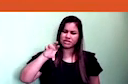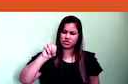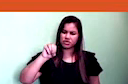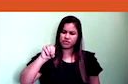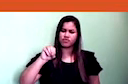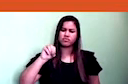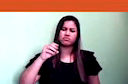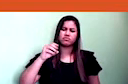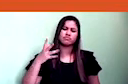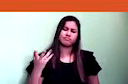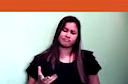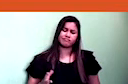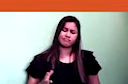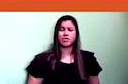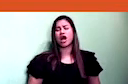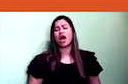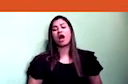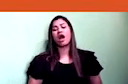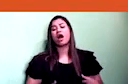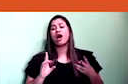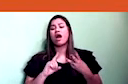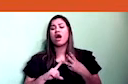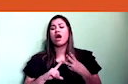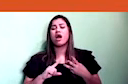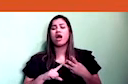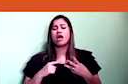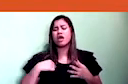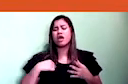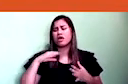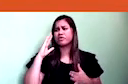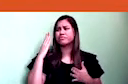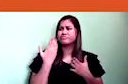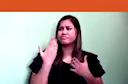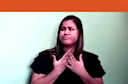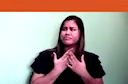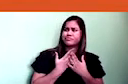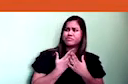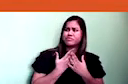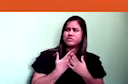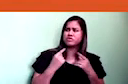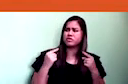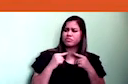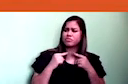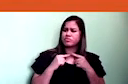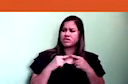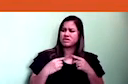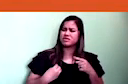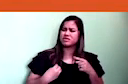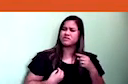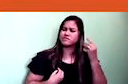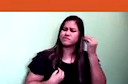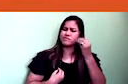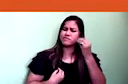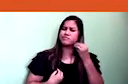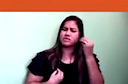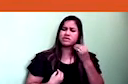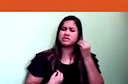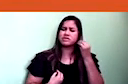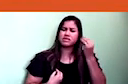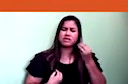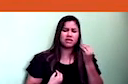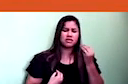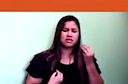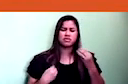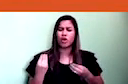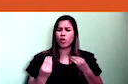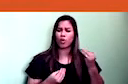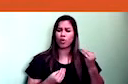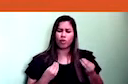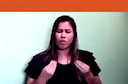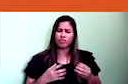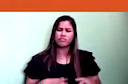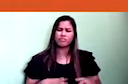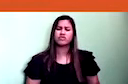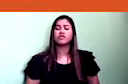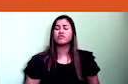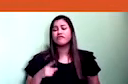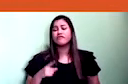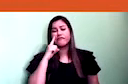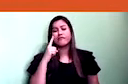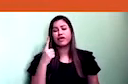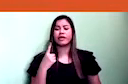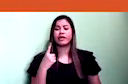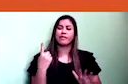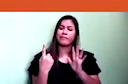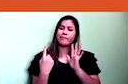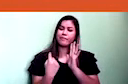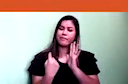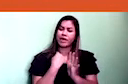estou desenvolvendo a partir daquilo que eu estou vivenciando? Então, vejam quantas perguntas a gente pode se fazer para tentar